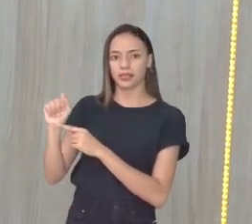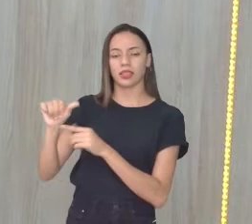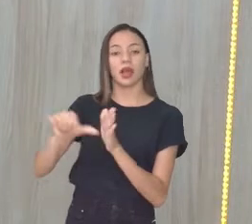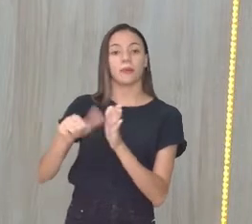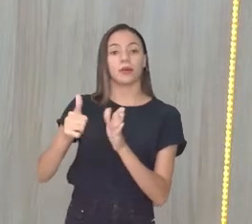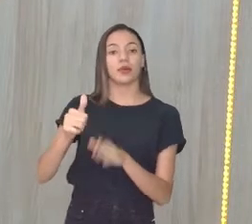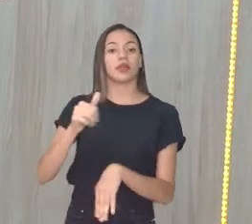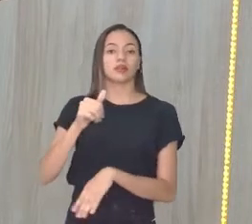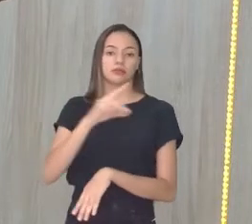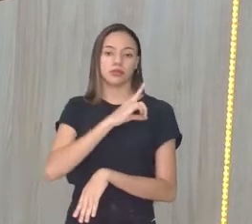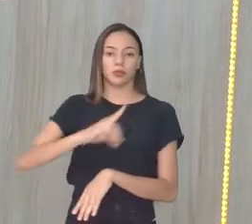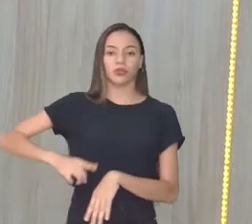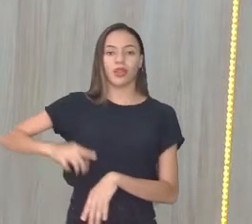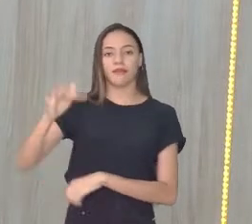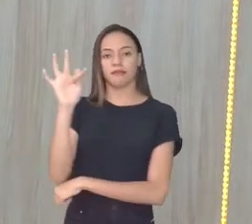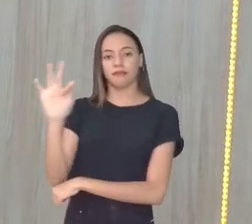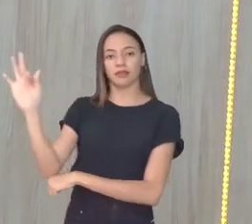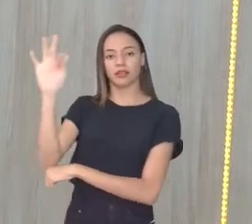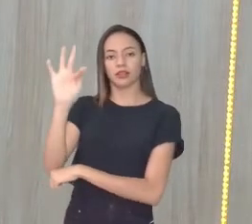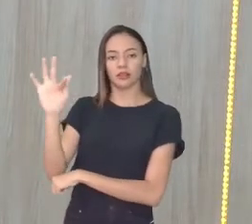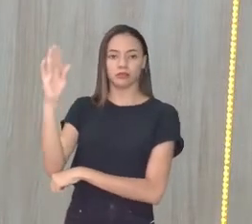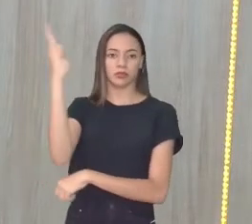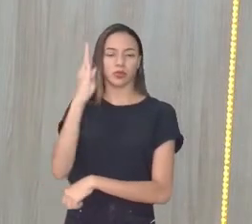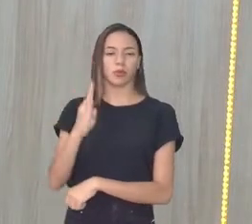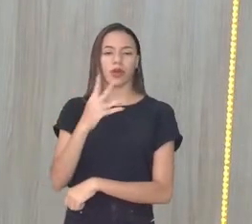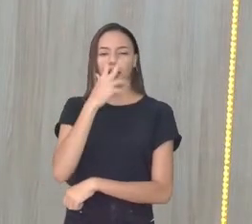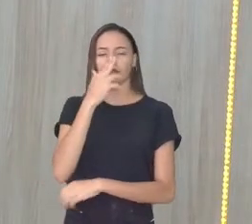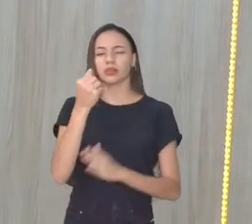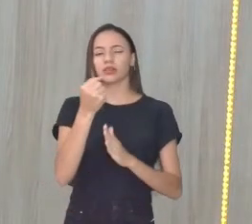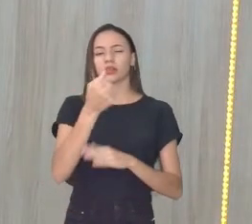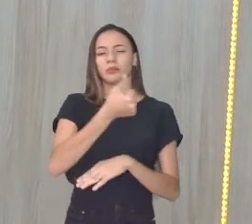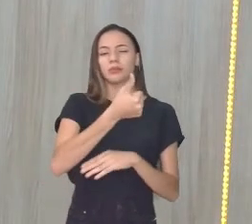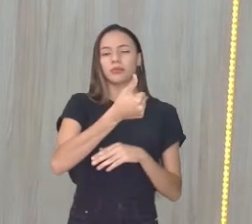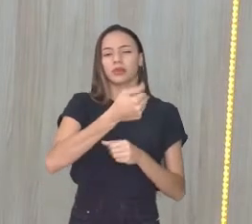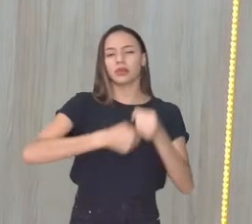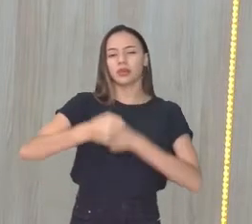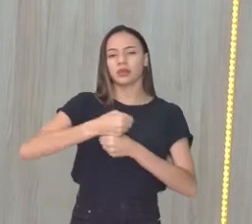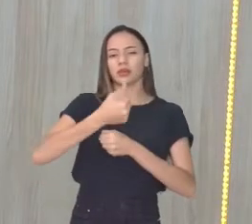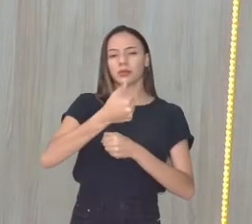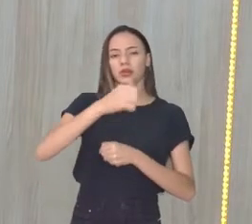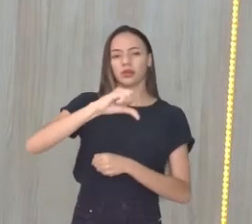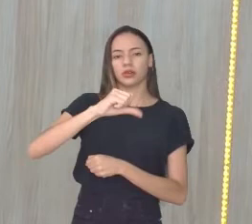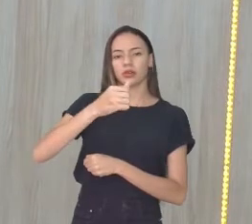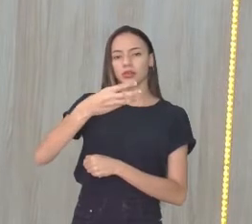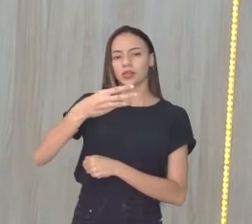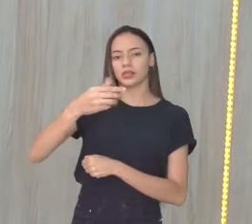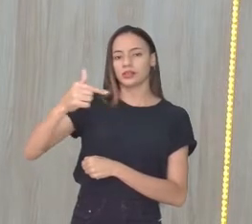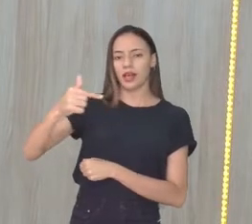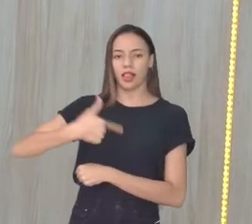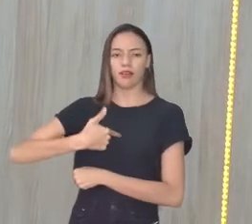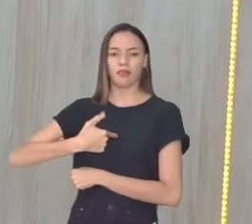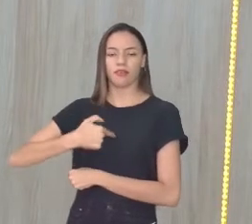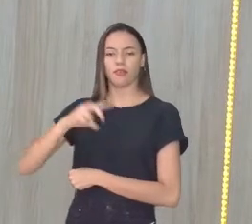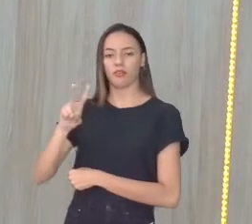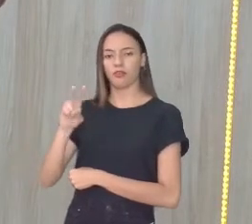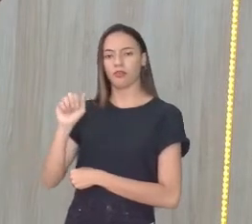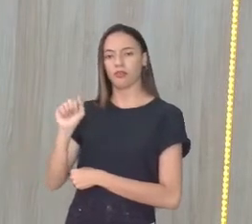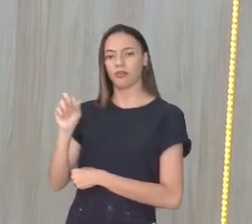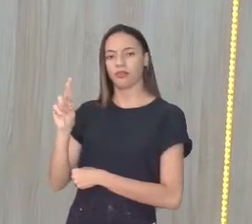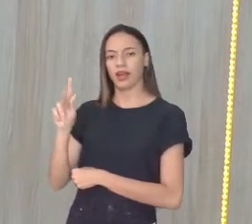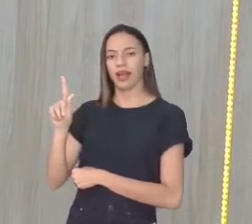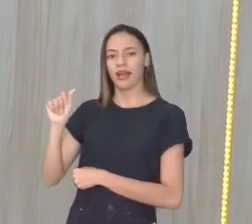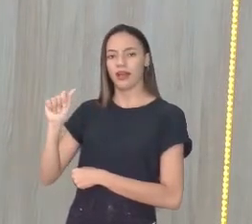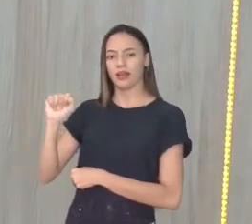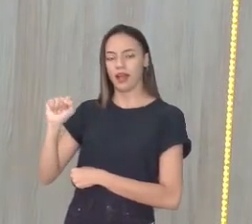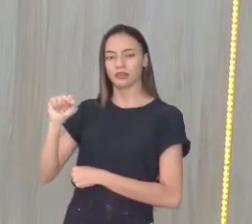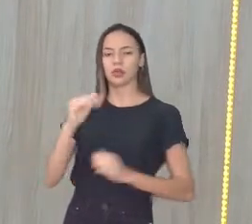deputada federal do Brasil, né? Logo quando, em 37, quando Getúlio Vargas ainda era presidente, né, no Estado Novo,